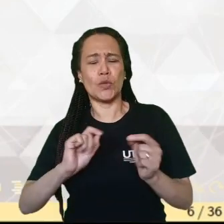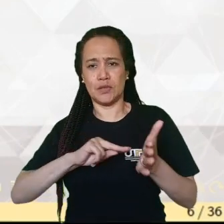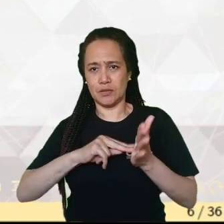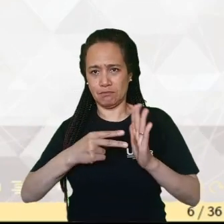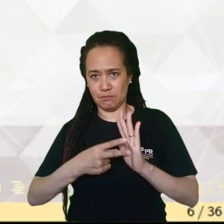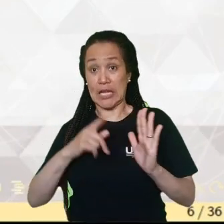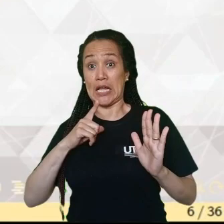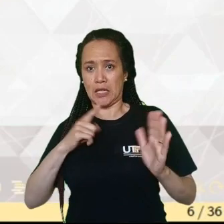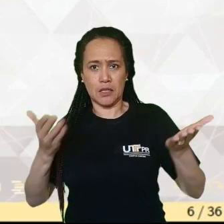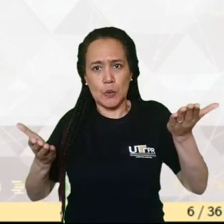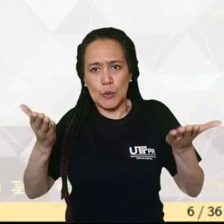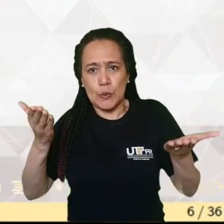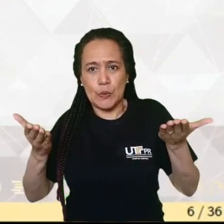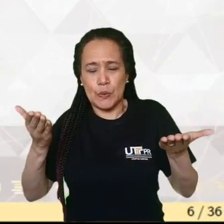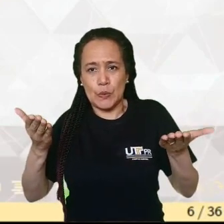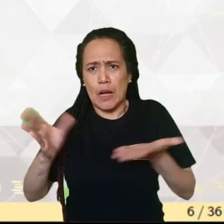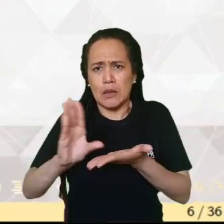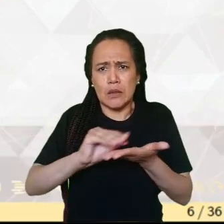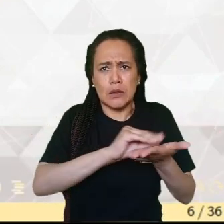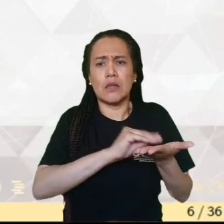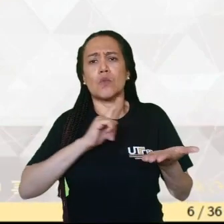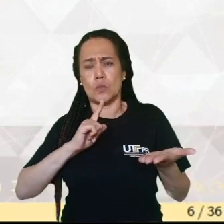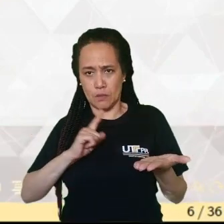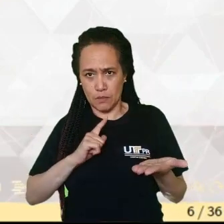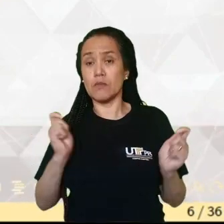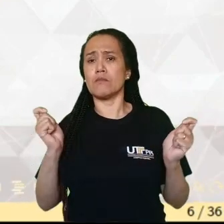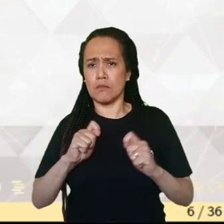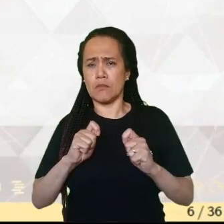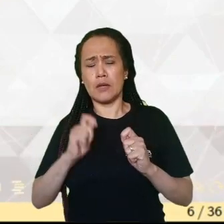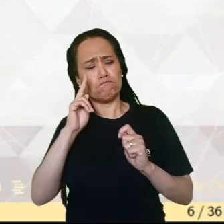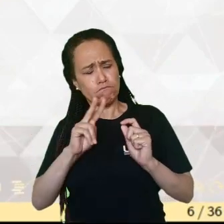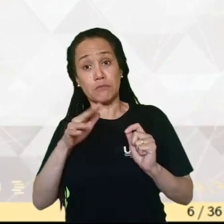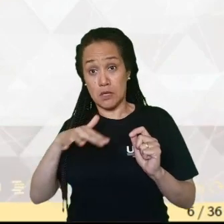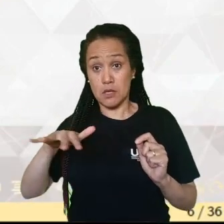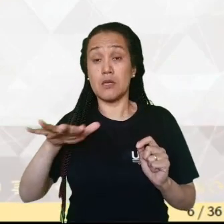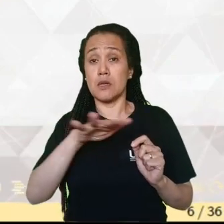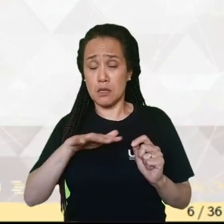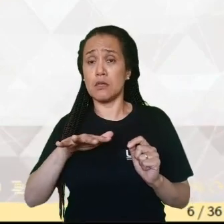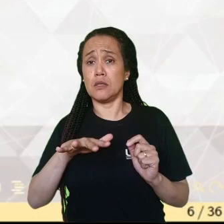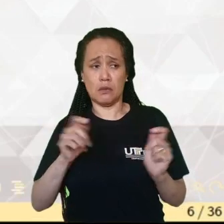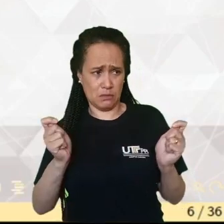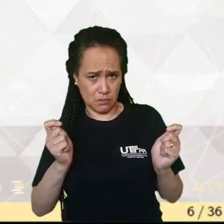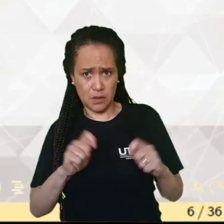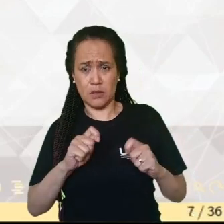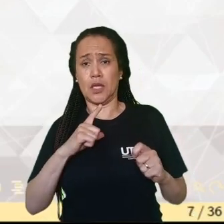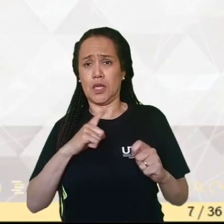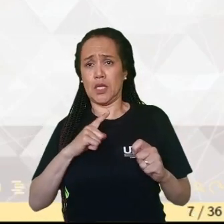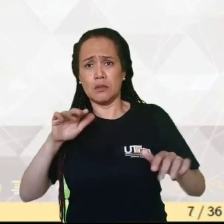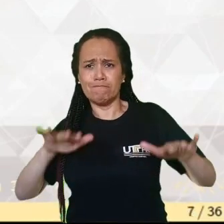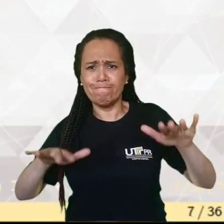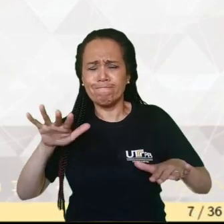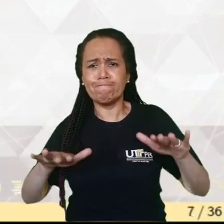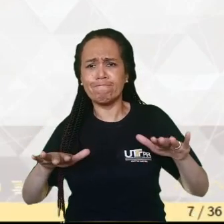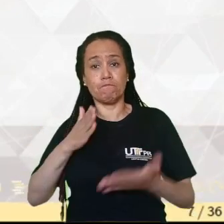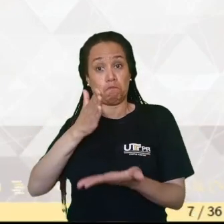do seu conjunto de dados. E isso pode ser visto em todas as áreas. Inclusive, fisicamente, a média é um ponto de equilíbrio.